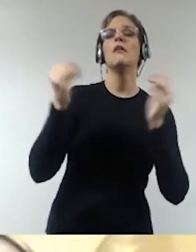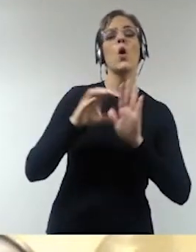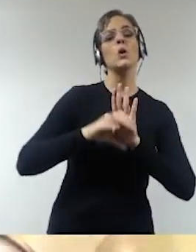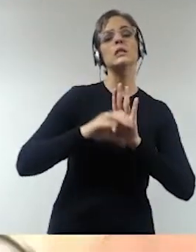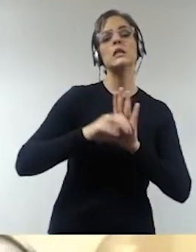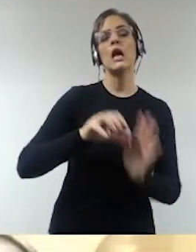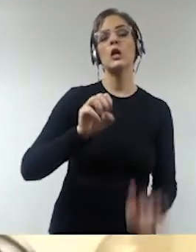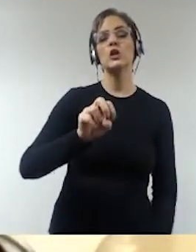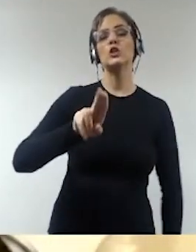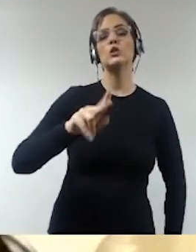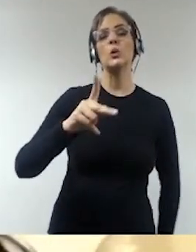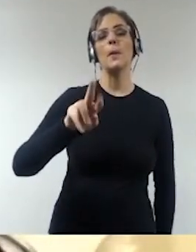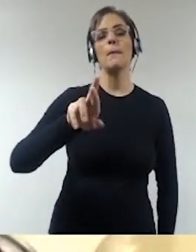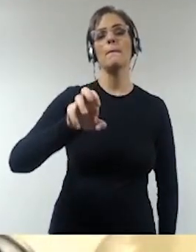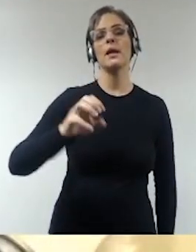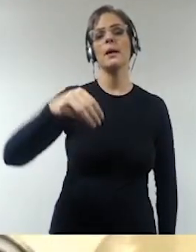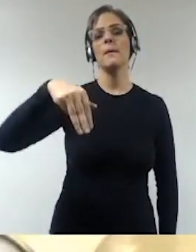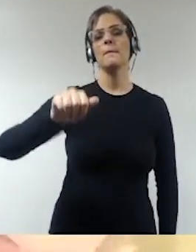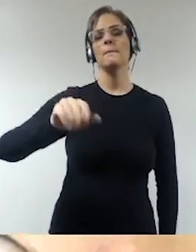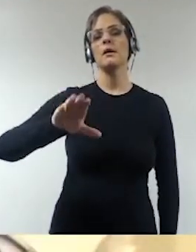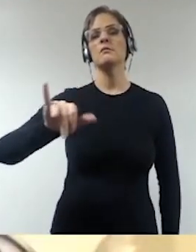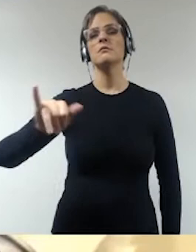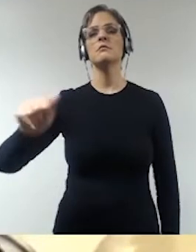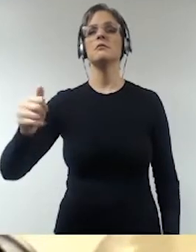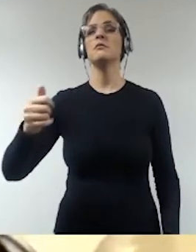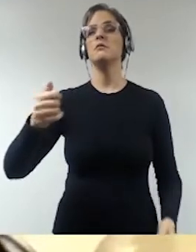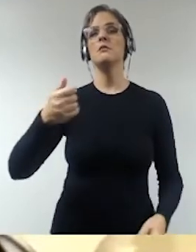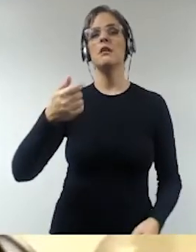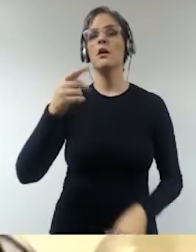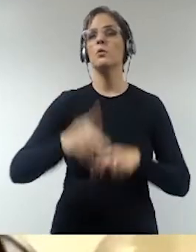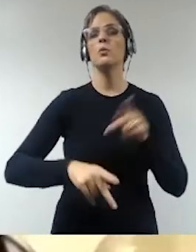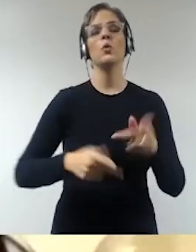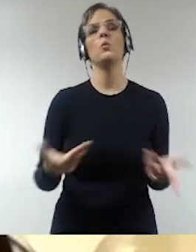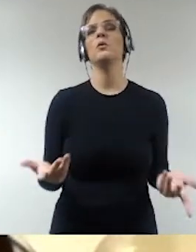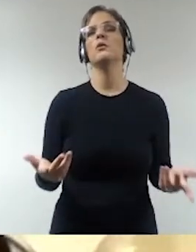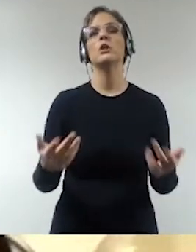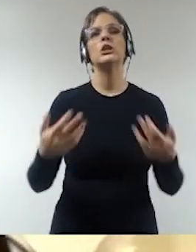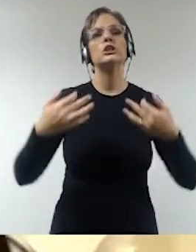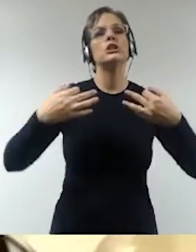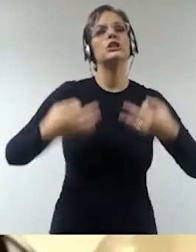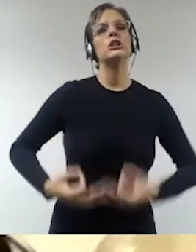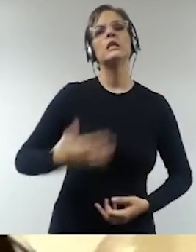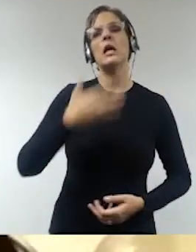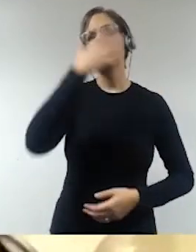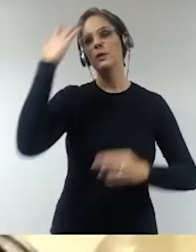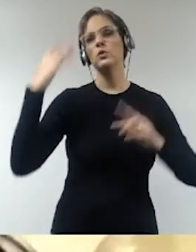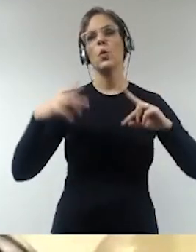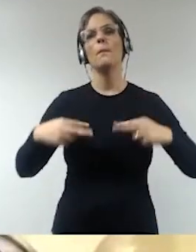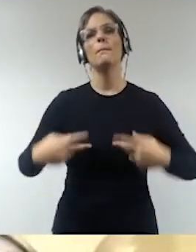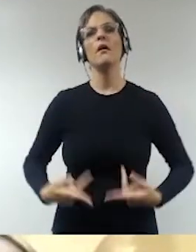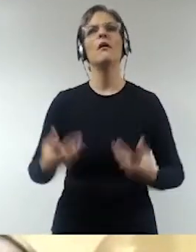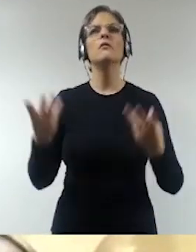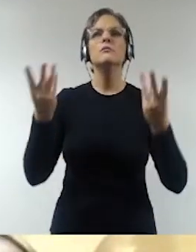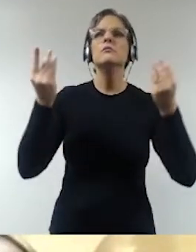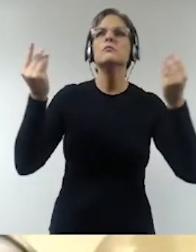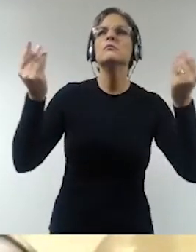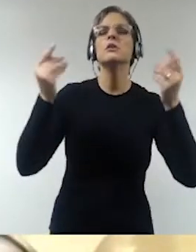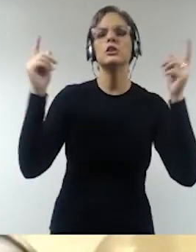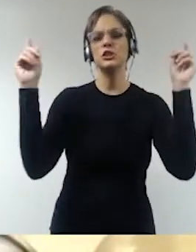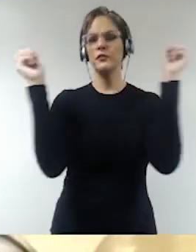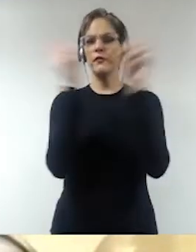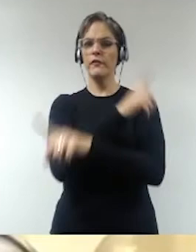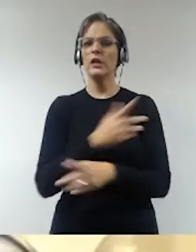como supremacia do interesse público, dignidade da pessoa humana, que são muito difíceis de serem concretizados.